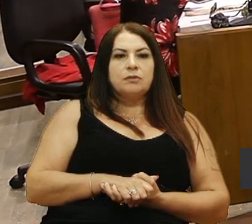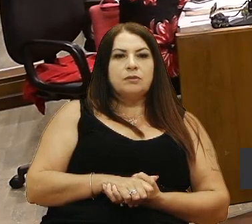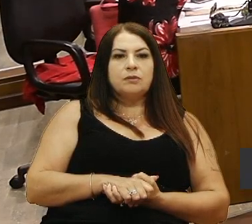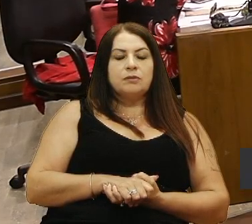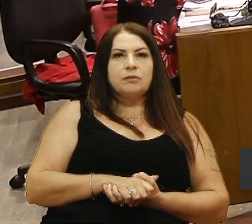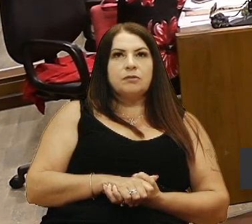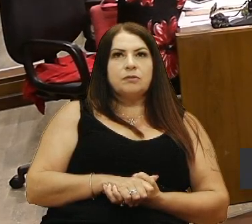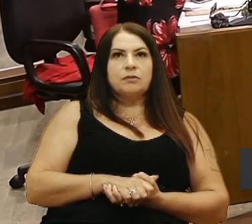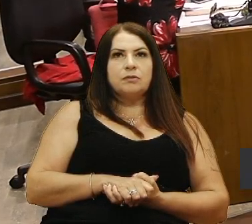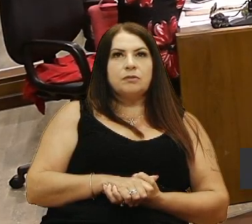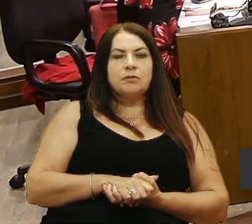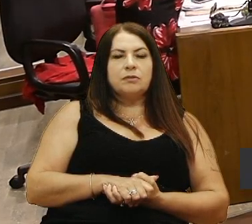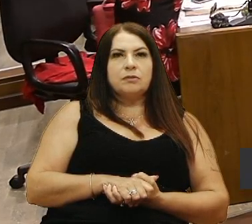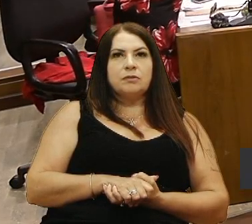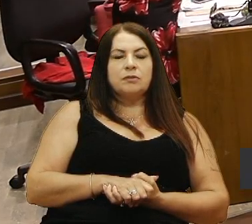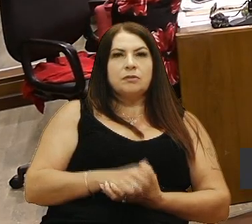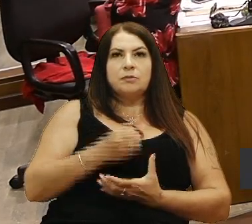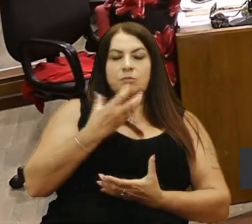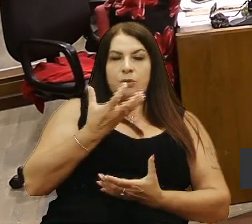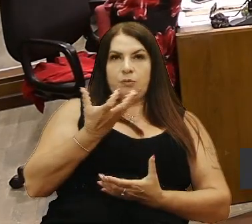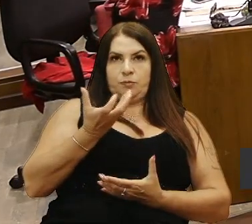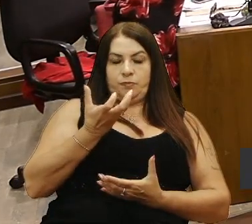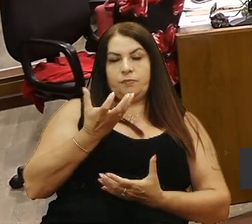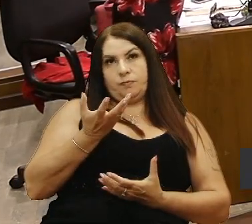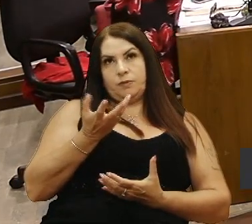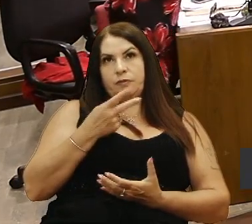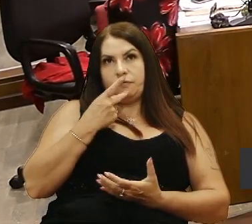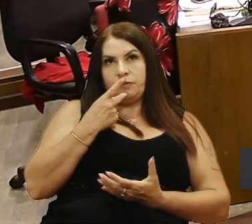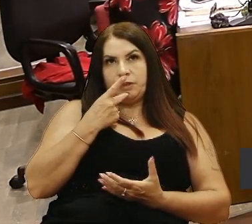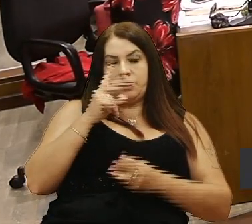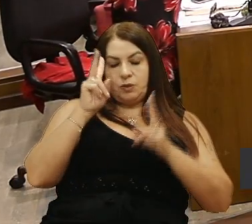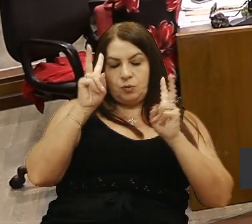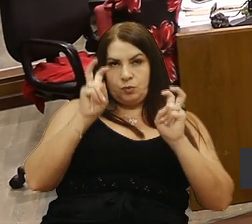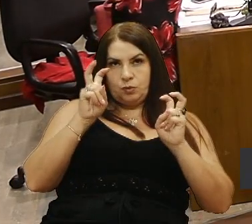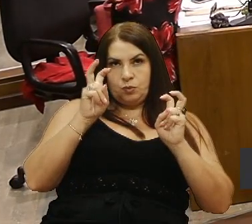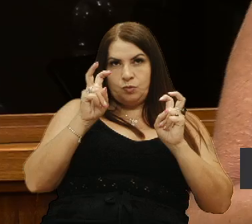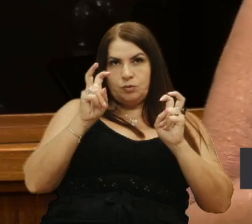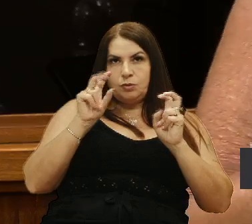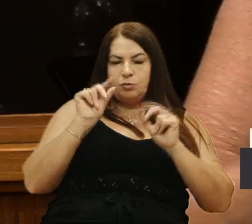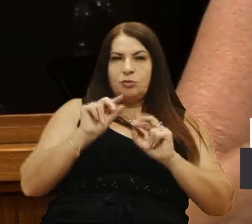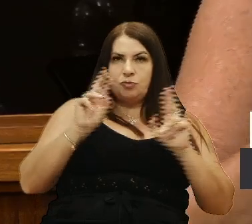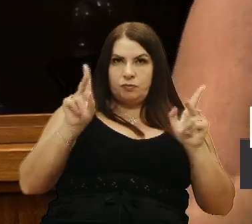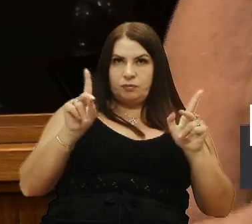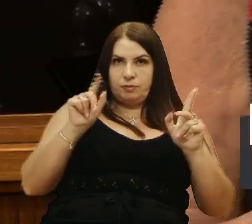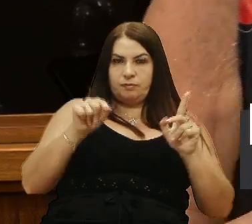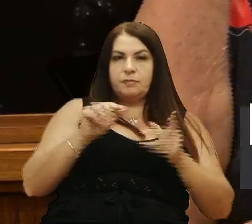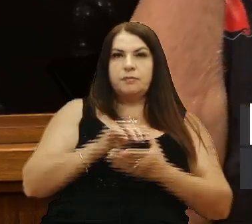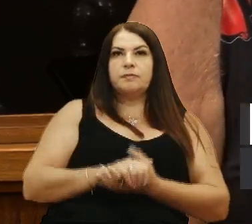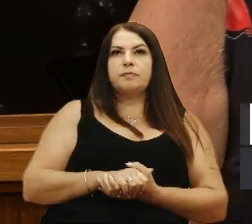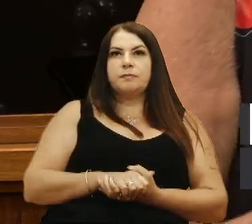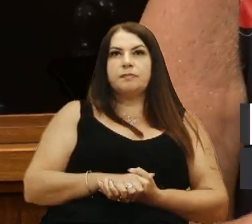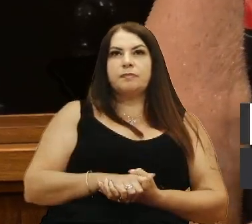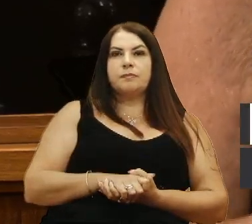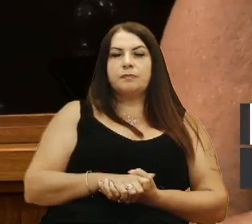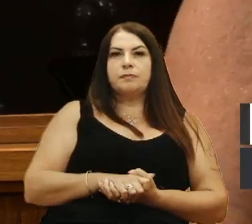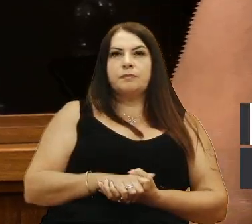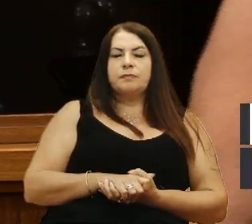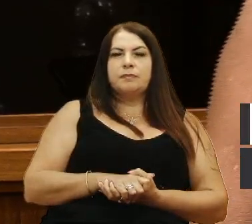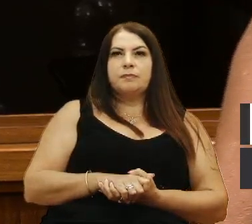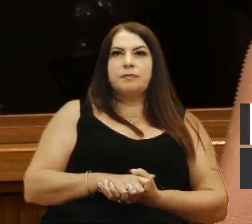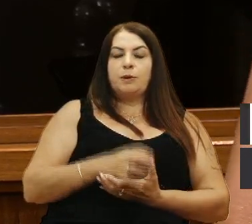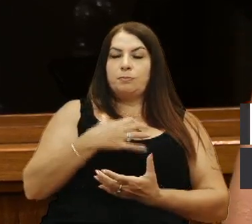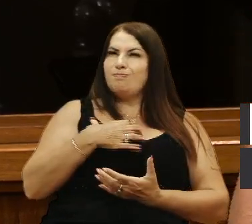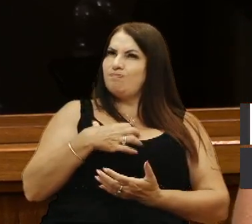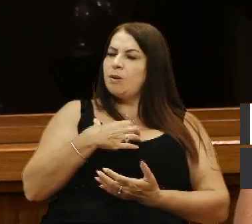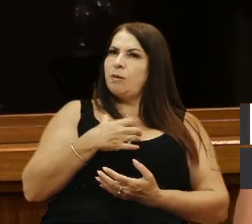Bom, eu queria falar de um assunto um pouco diferente desses, mas também que me indignou